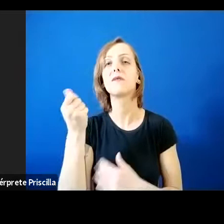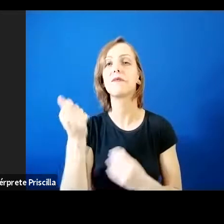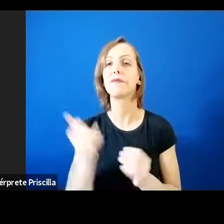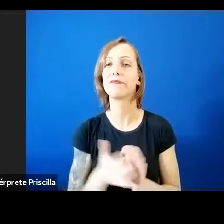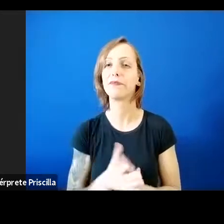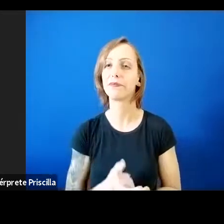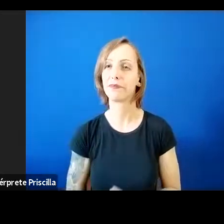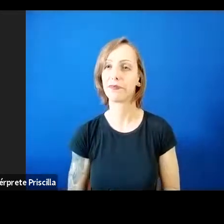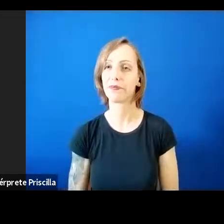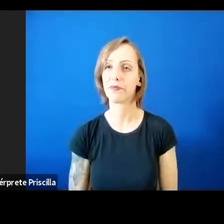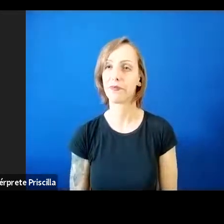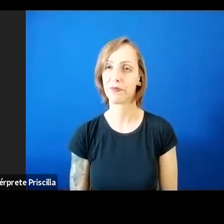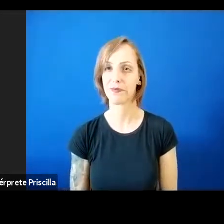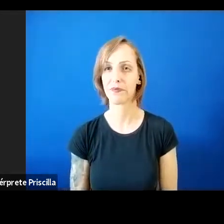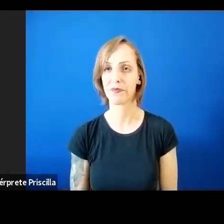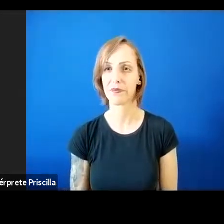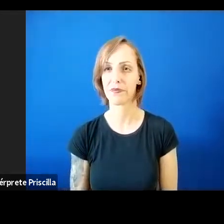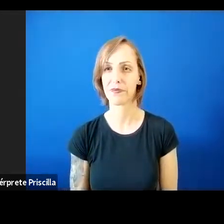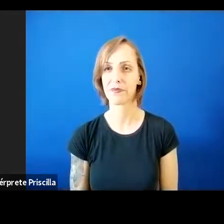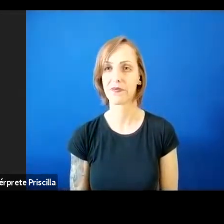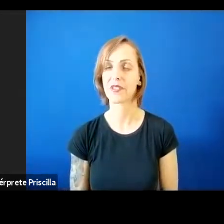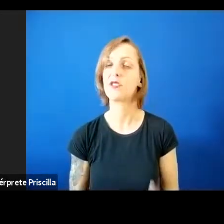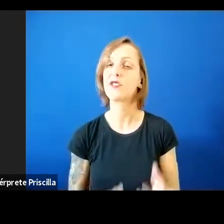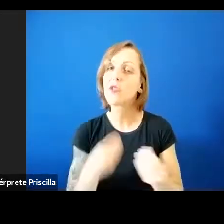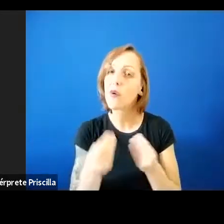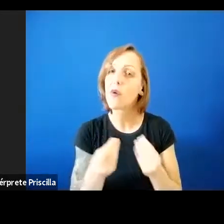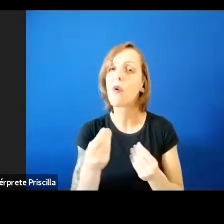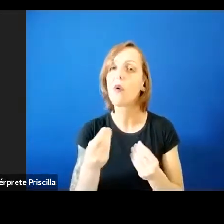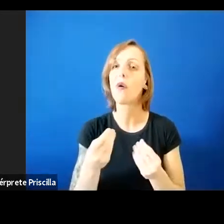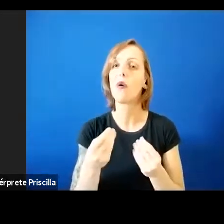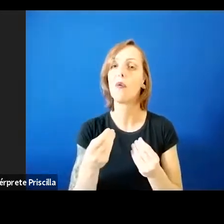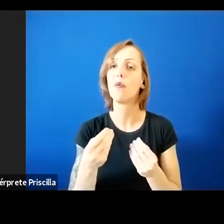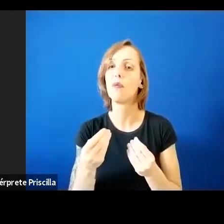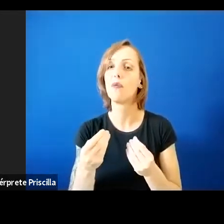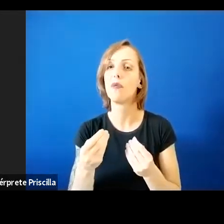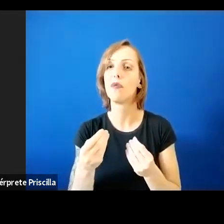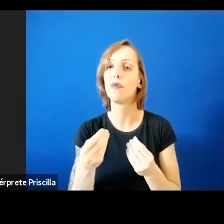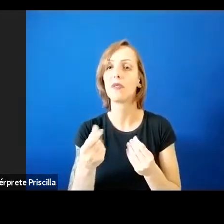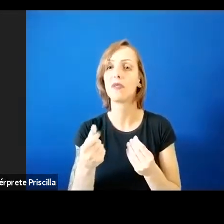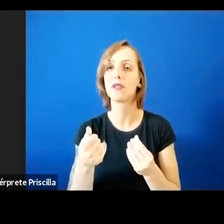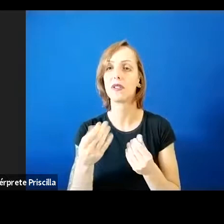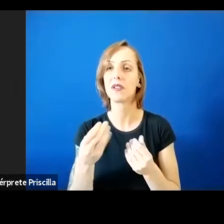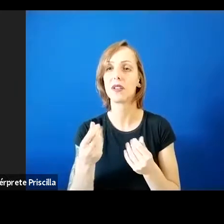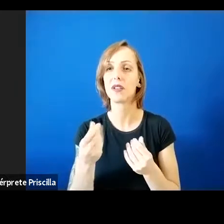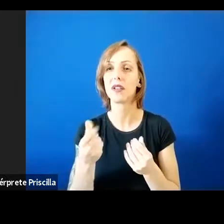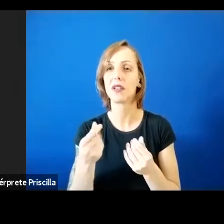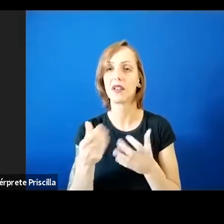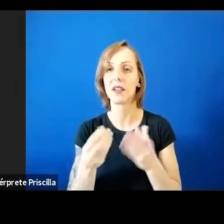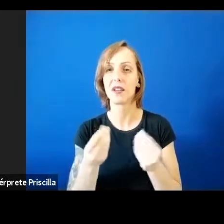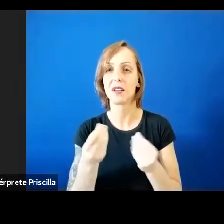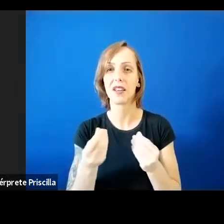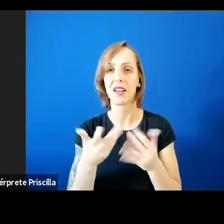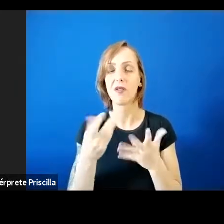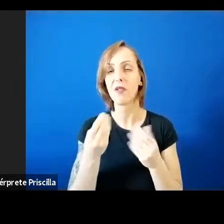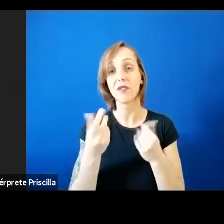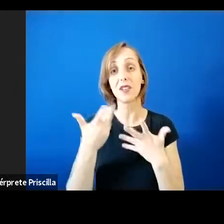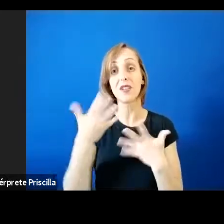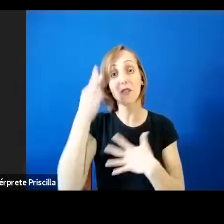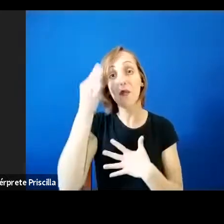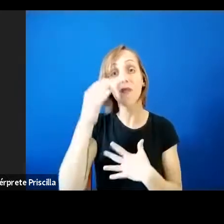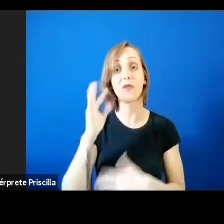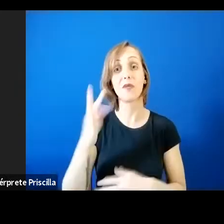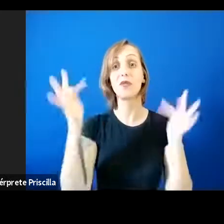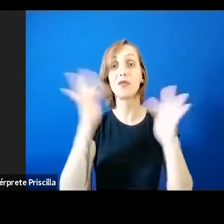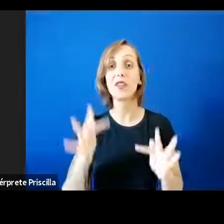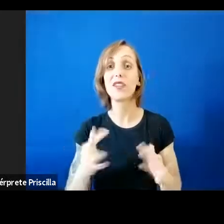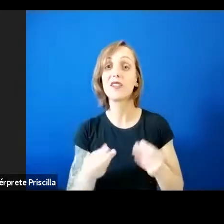que modo a Edna e o Quinta das Plantas podem contribuir com esse momento,